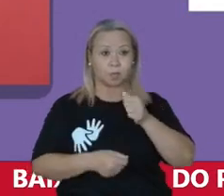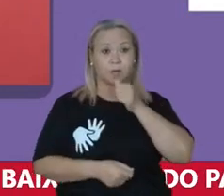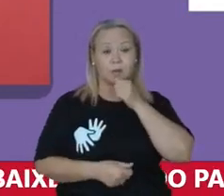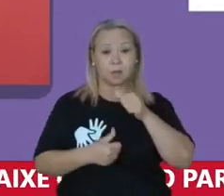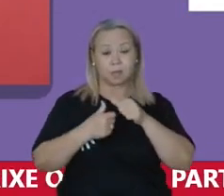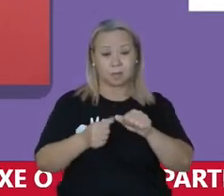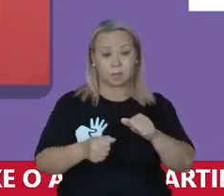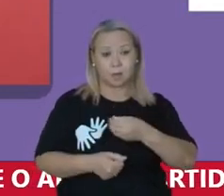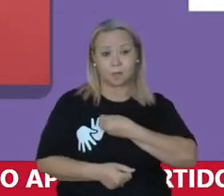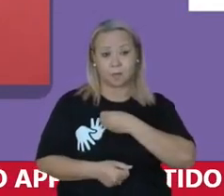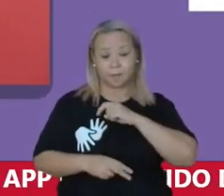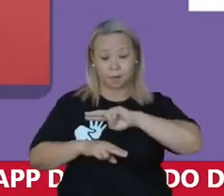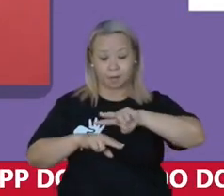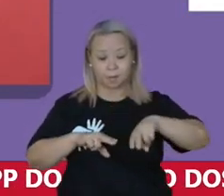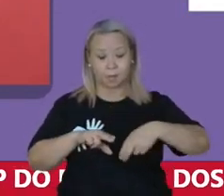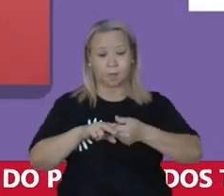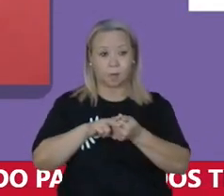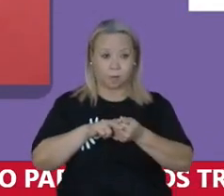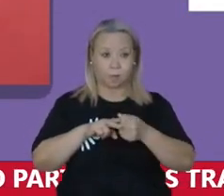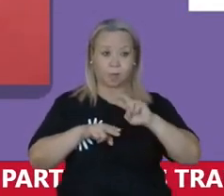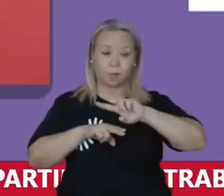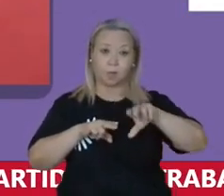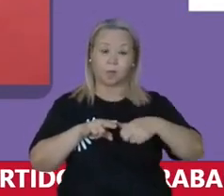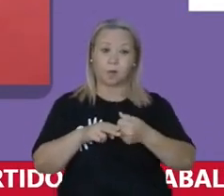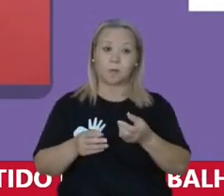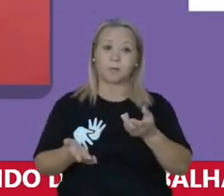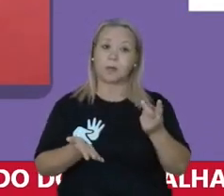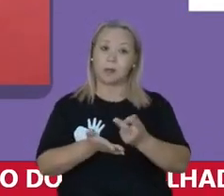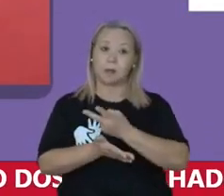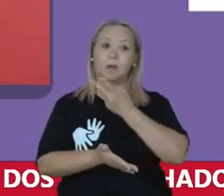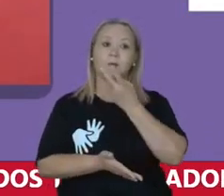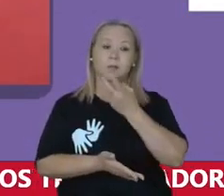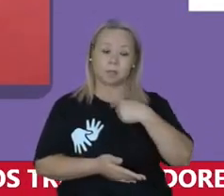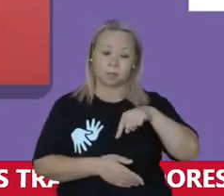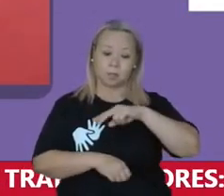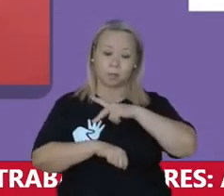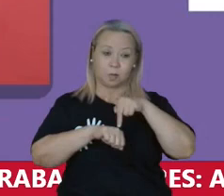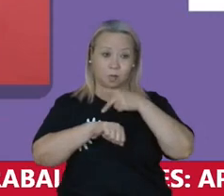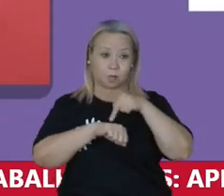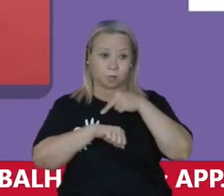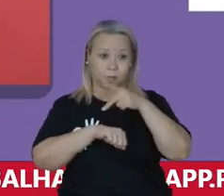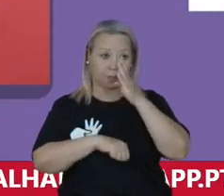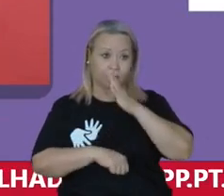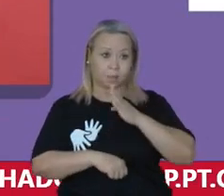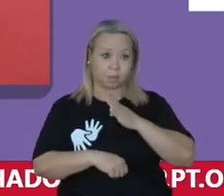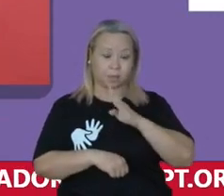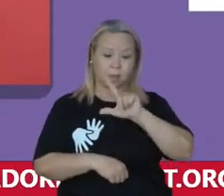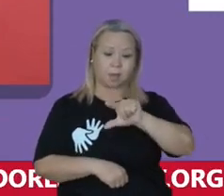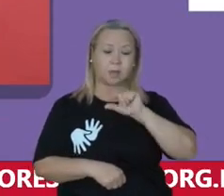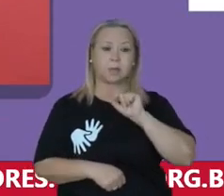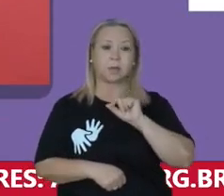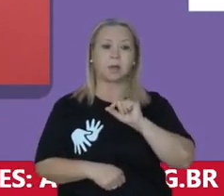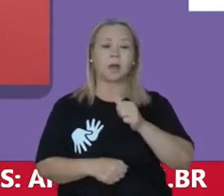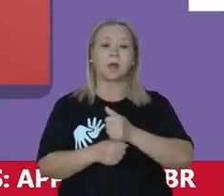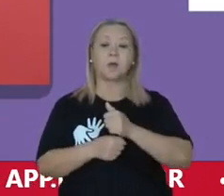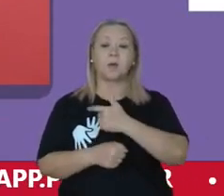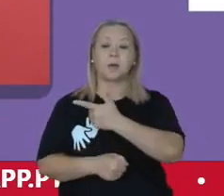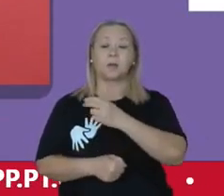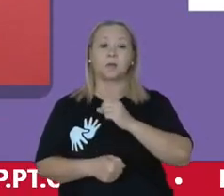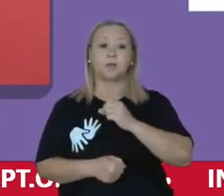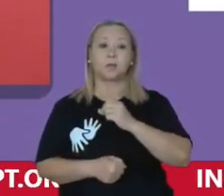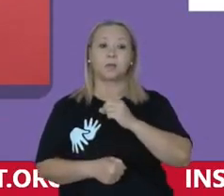golpe. O golpe está em curso no nosso país. Mas é importante destacar que em